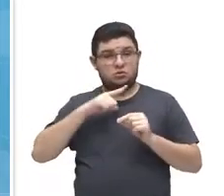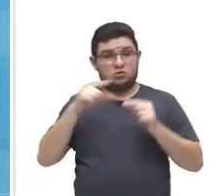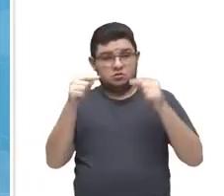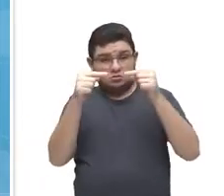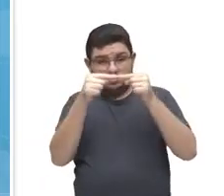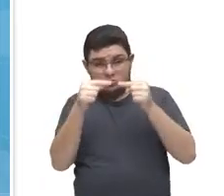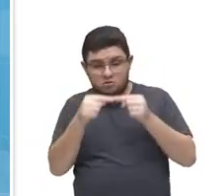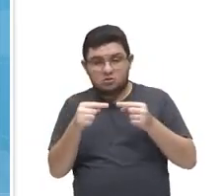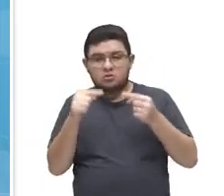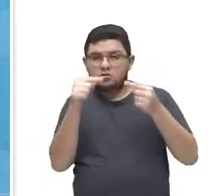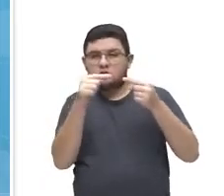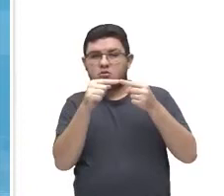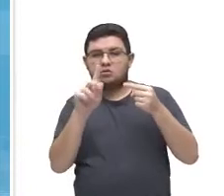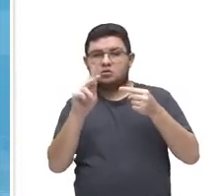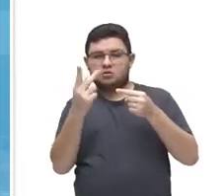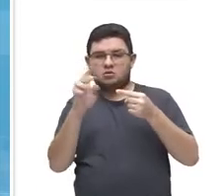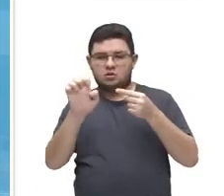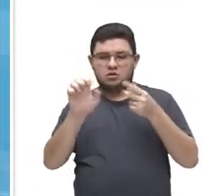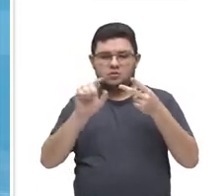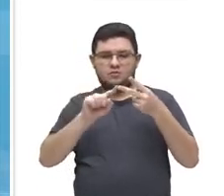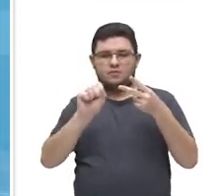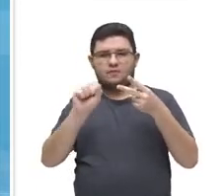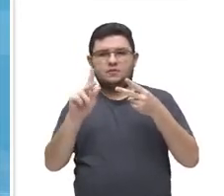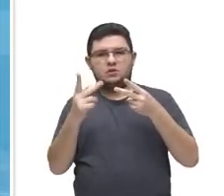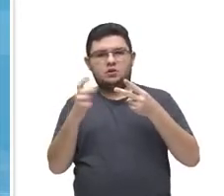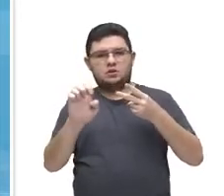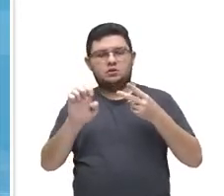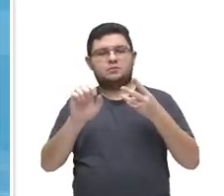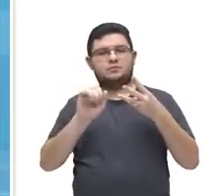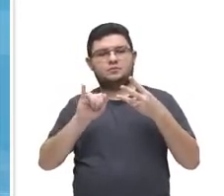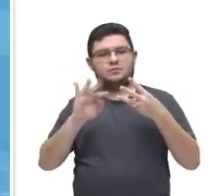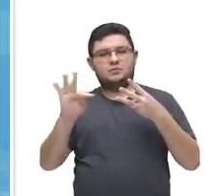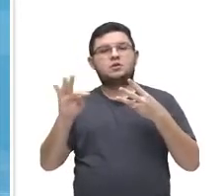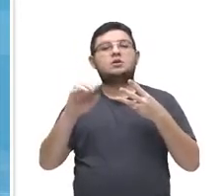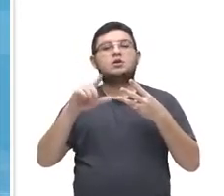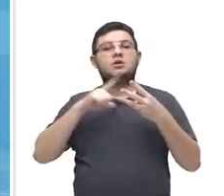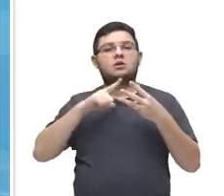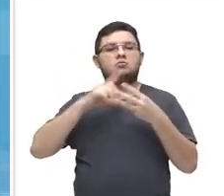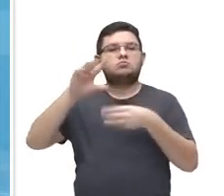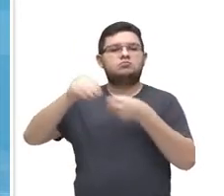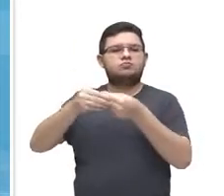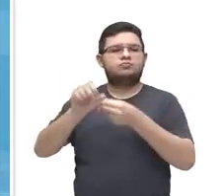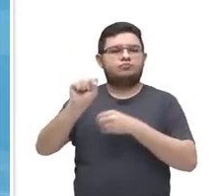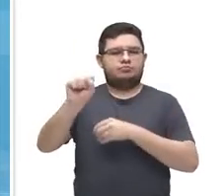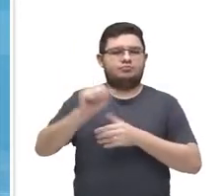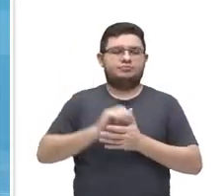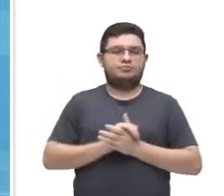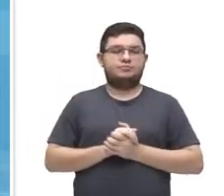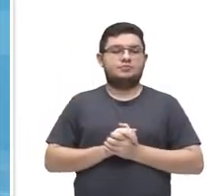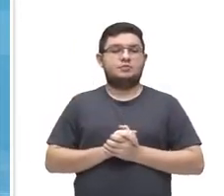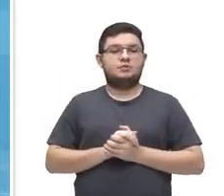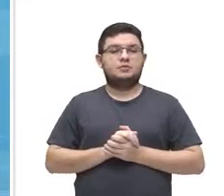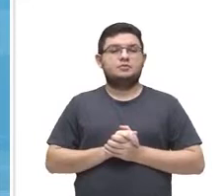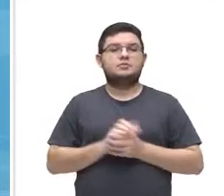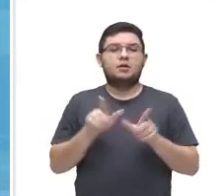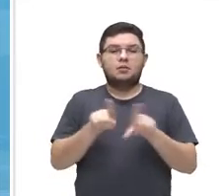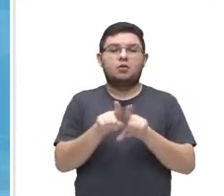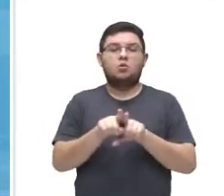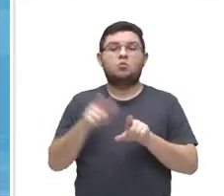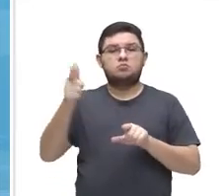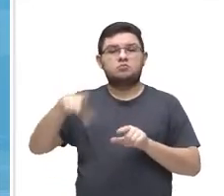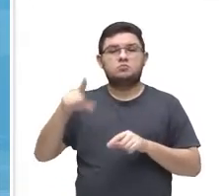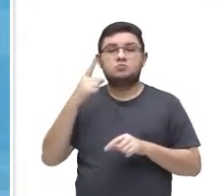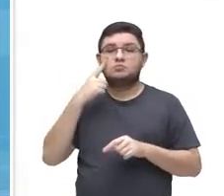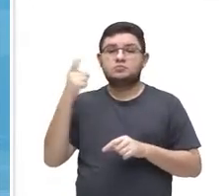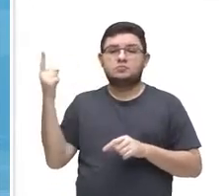ele vai ser acrescido de S, ou seja, ele vai se transformar em is, ok? Segunda frase também que traz aí sobre os Estados Unidos é a